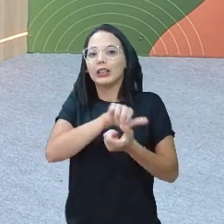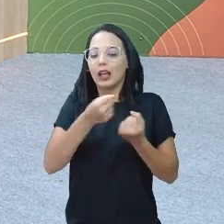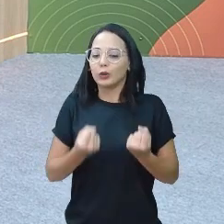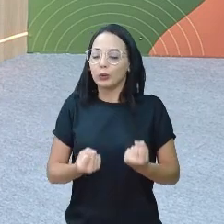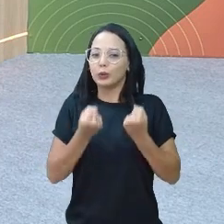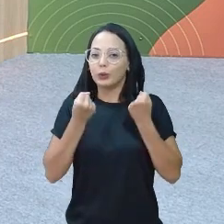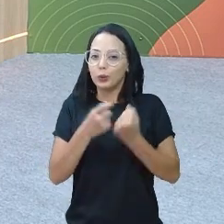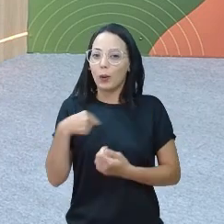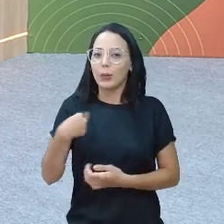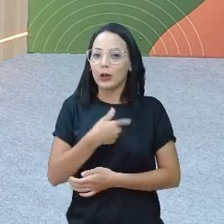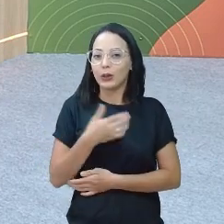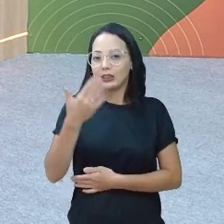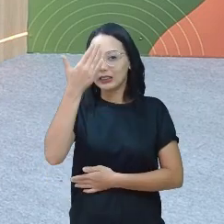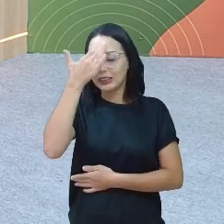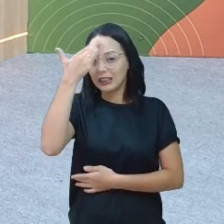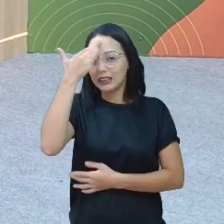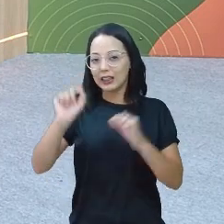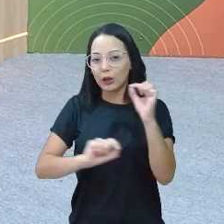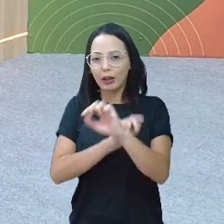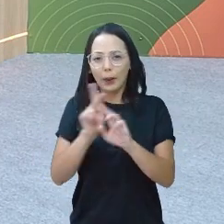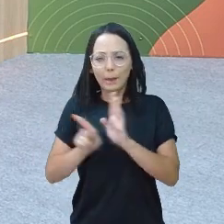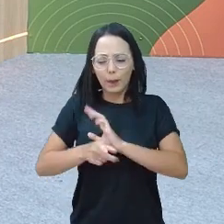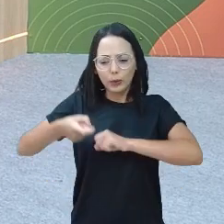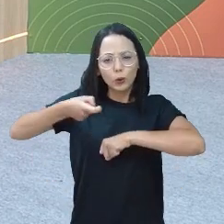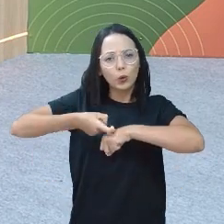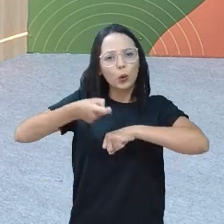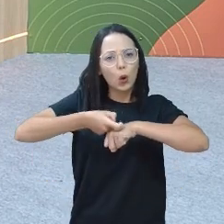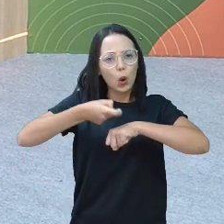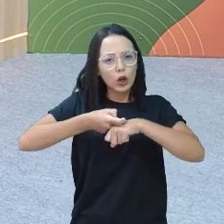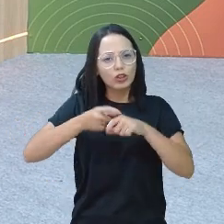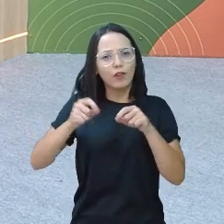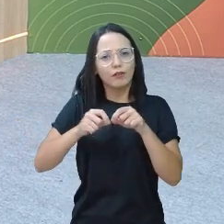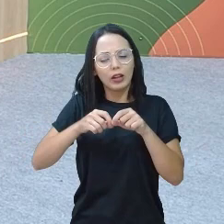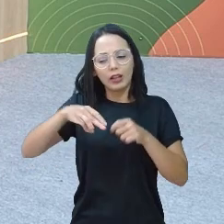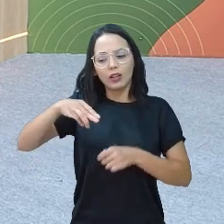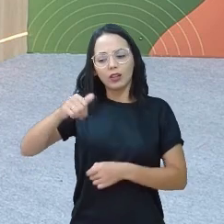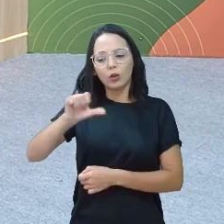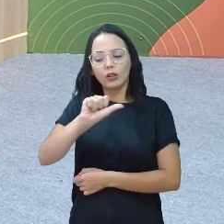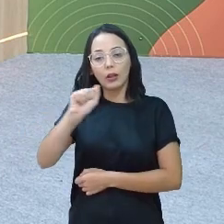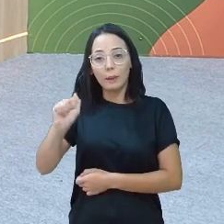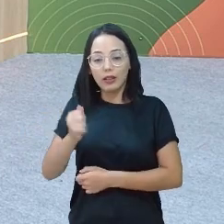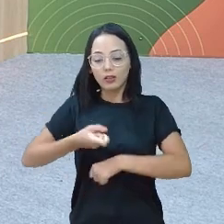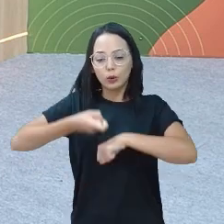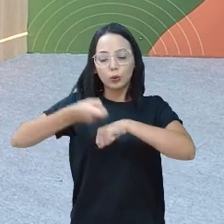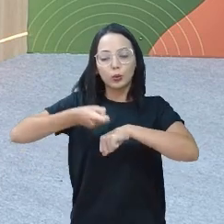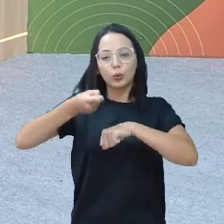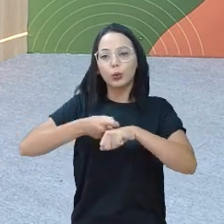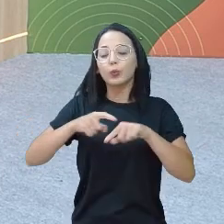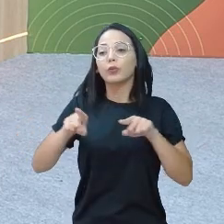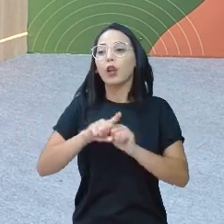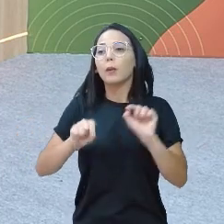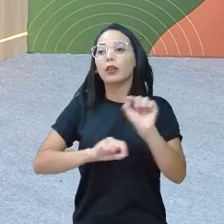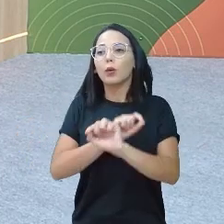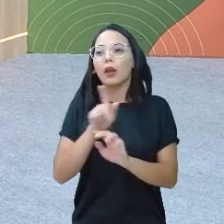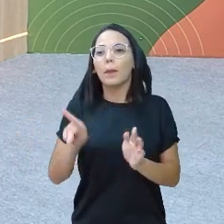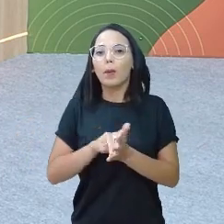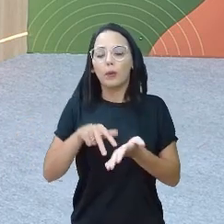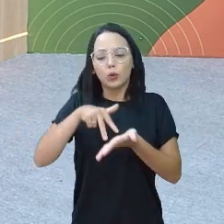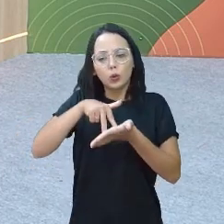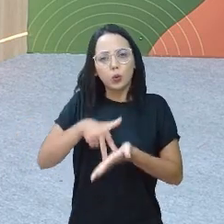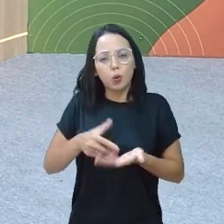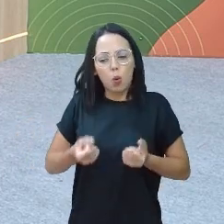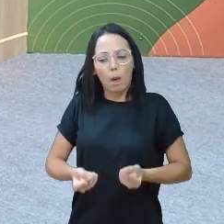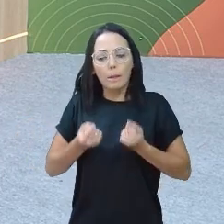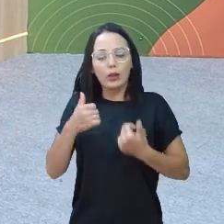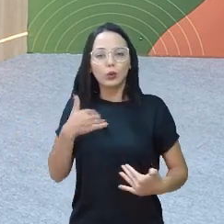da gente entender que ela é constituída de rocha, né? Que ela é feita de massa. Além disso, ainda tem o nosso peso